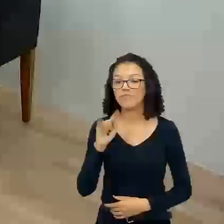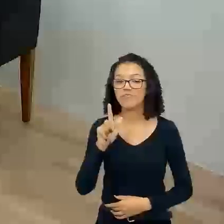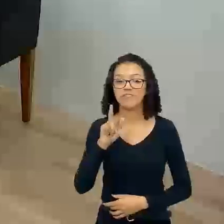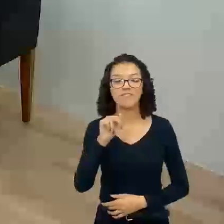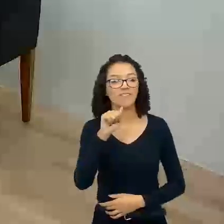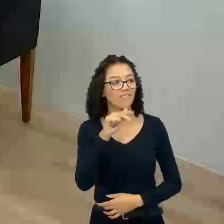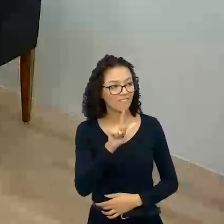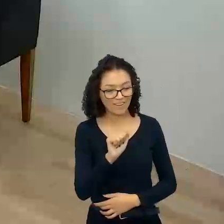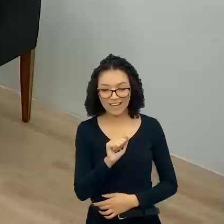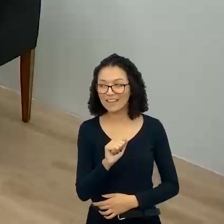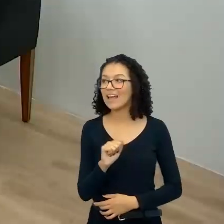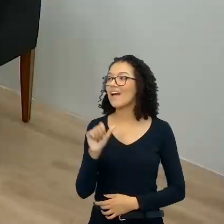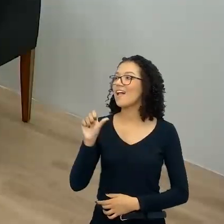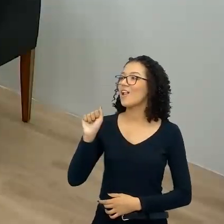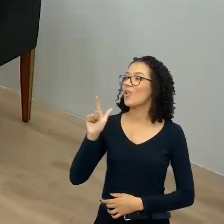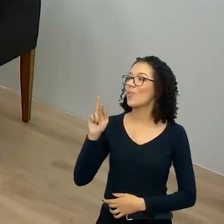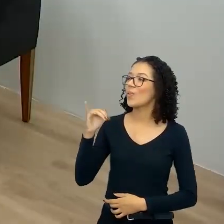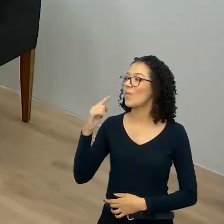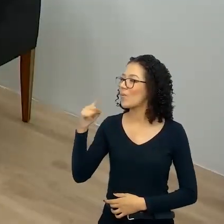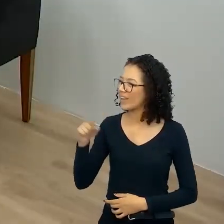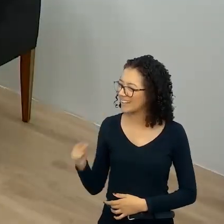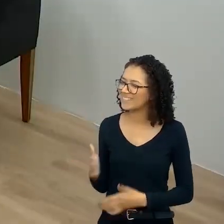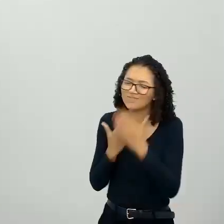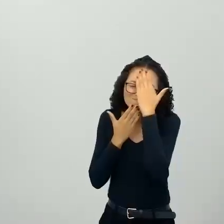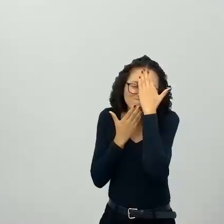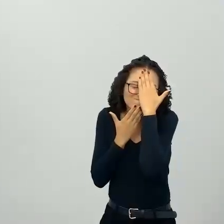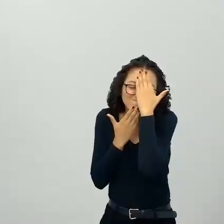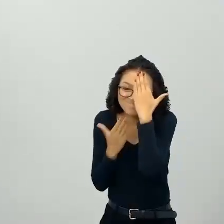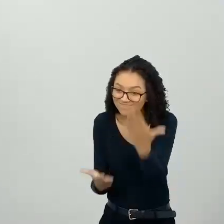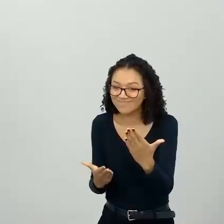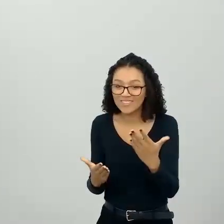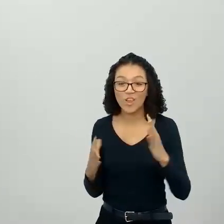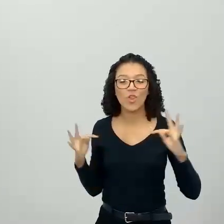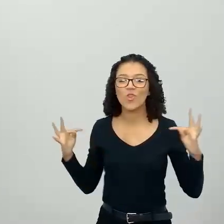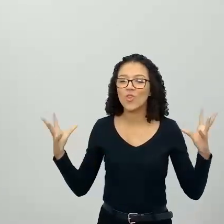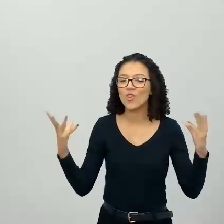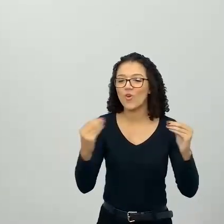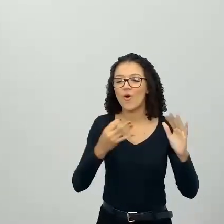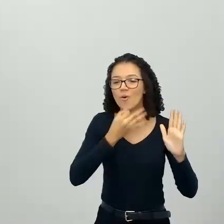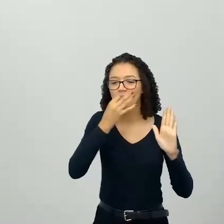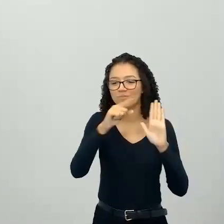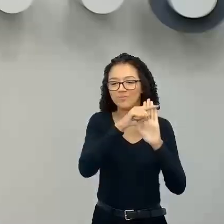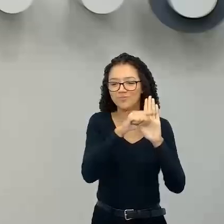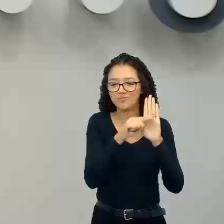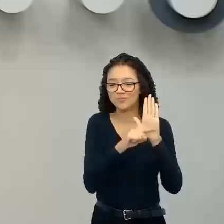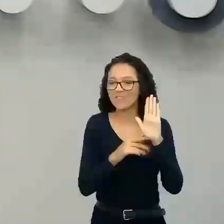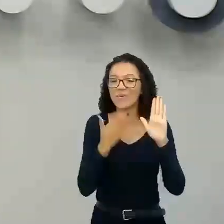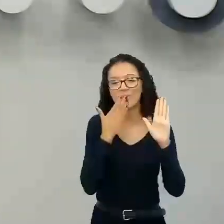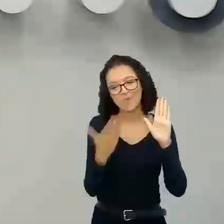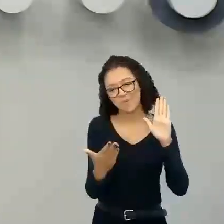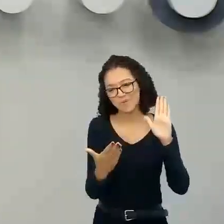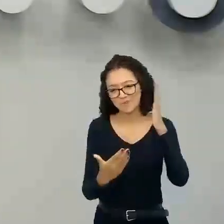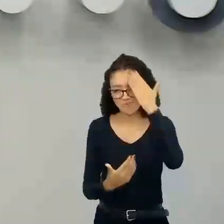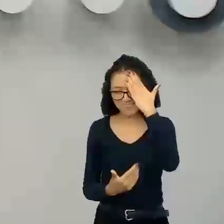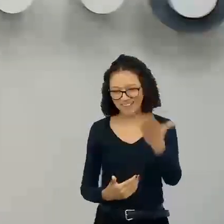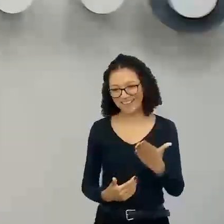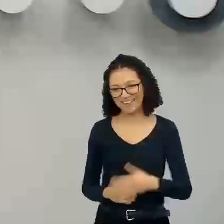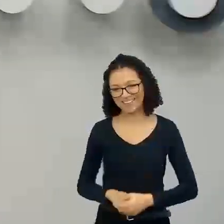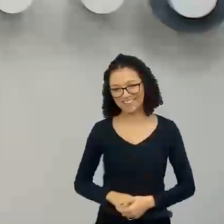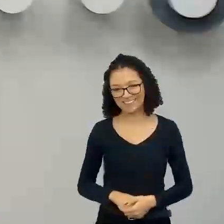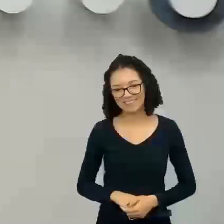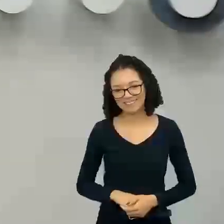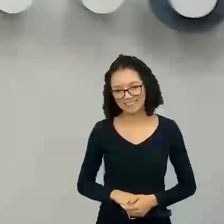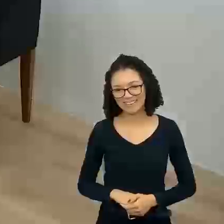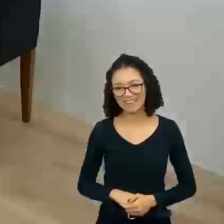pela oportunidade de troca. E professores pela troca de ideias no chat. Então, eu me despeço aqui.